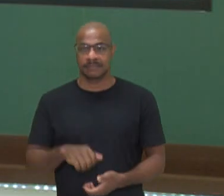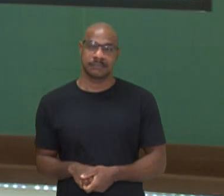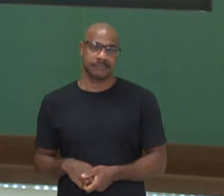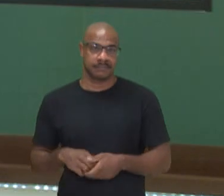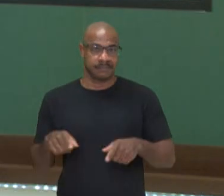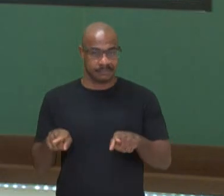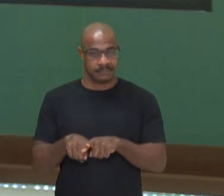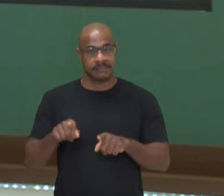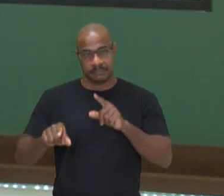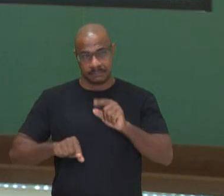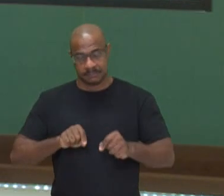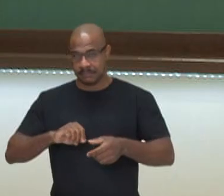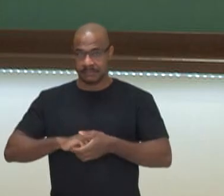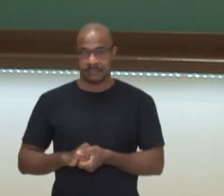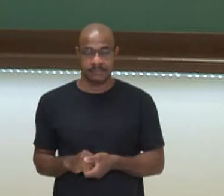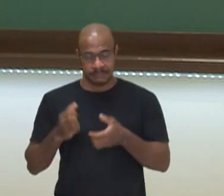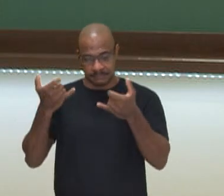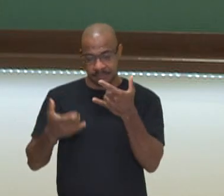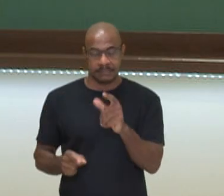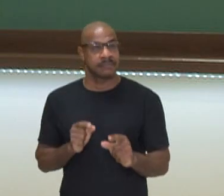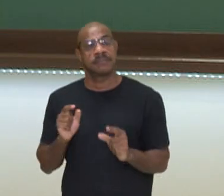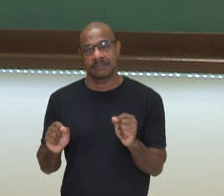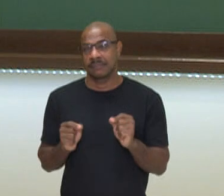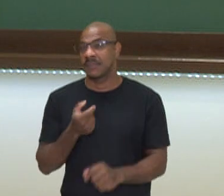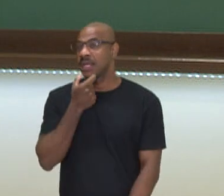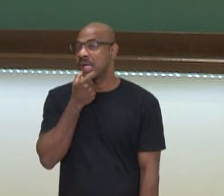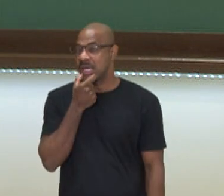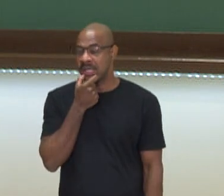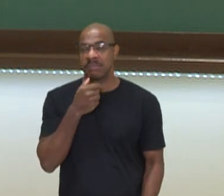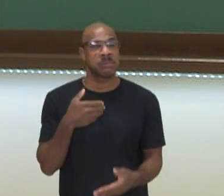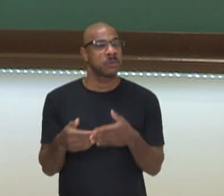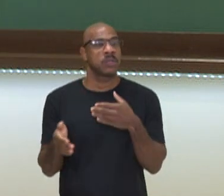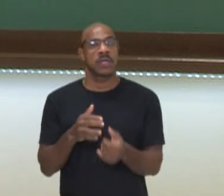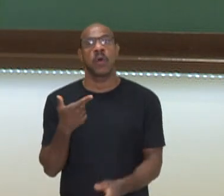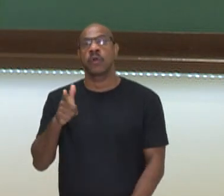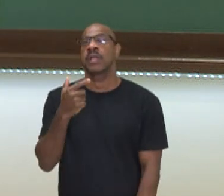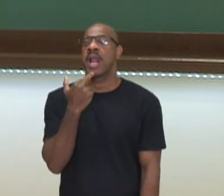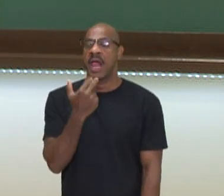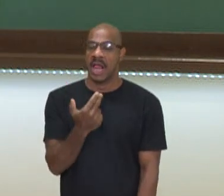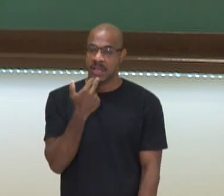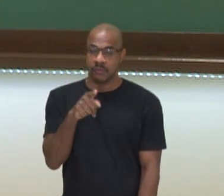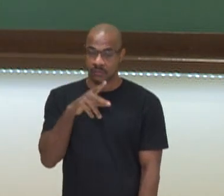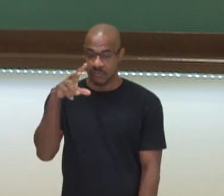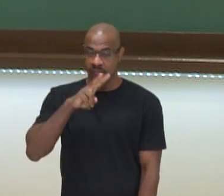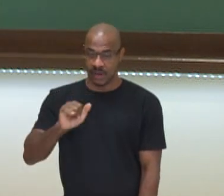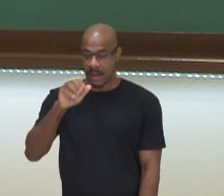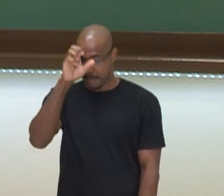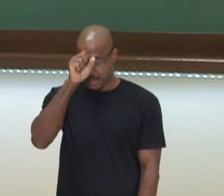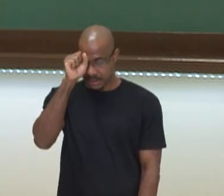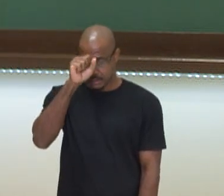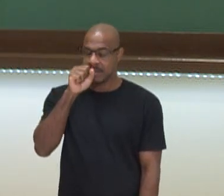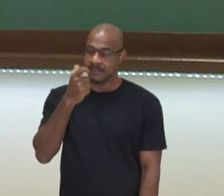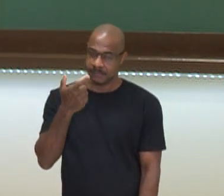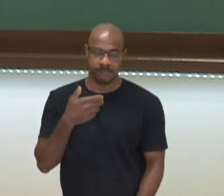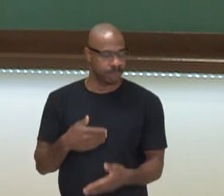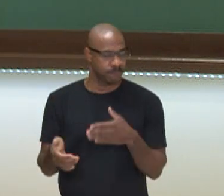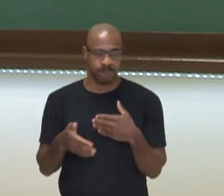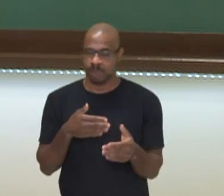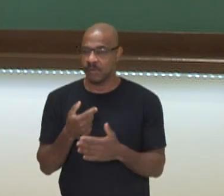Inclusive, gente, aqui eu estou falando especificamente do inglês, mas qualquer outra língua que você possa vir a aprender, tá? Seja